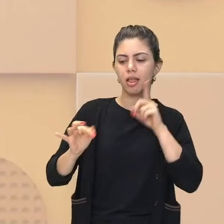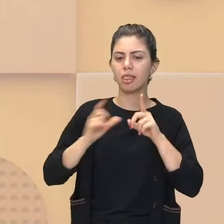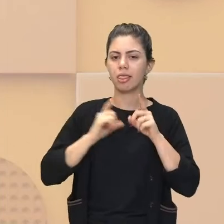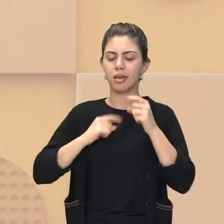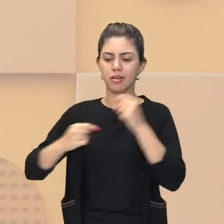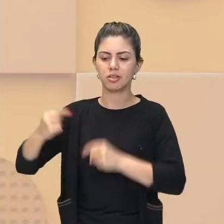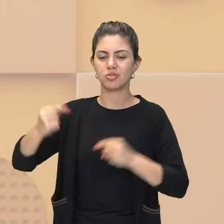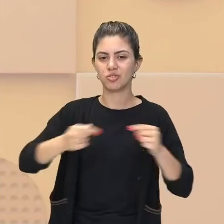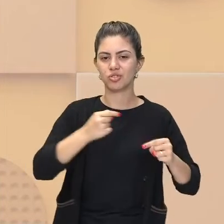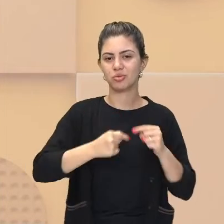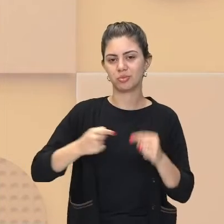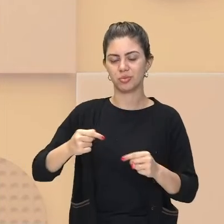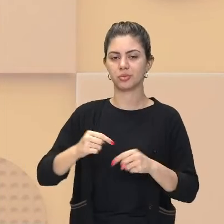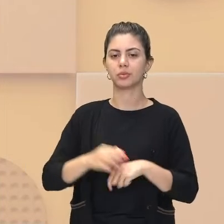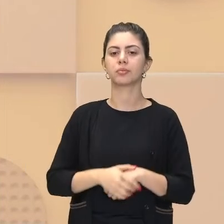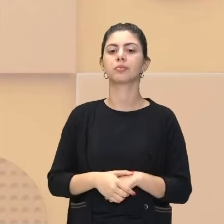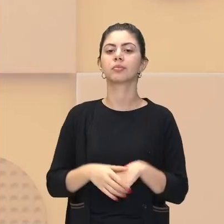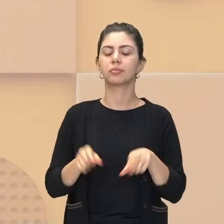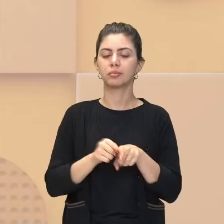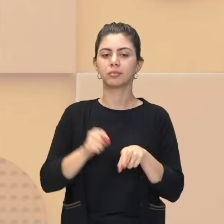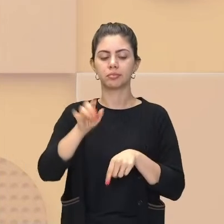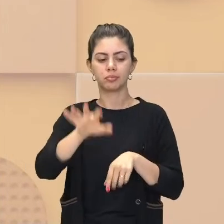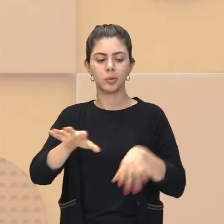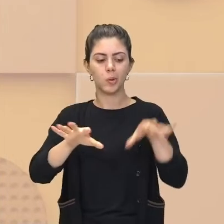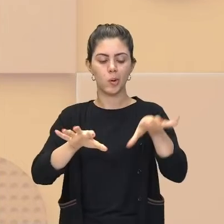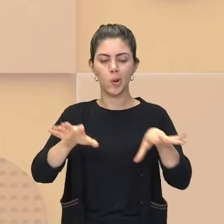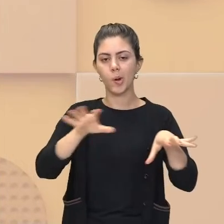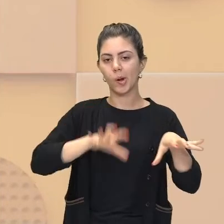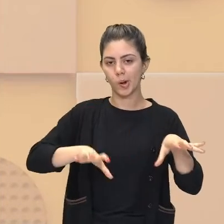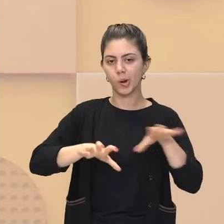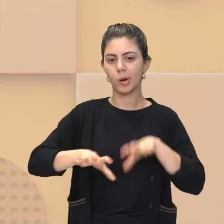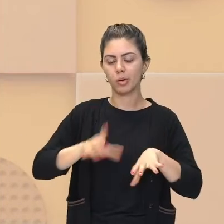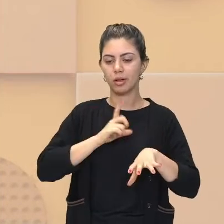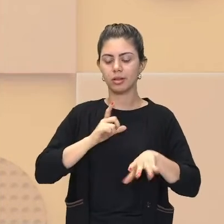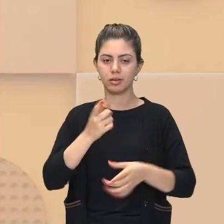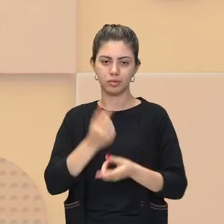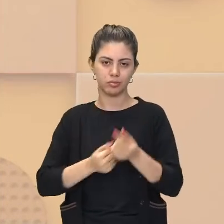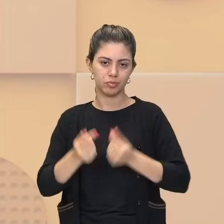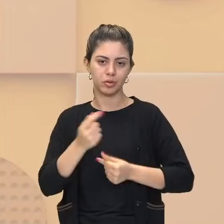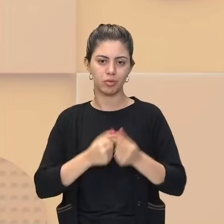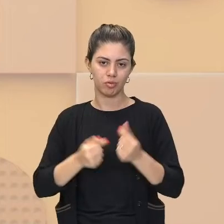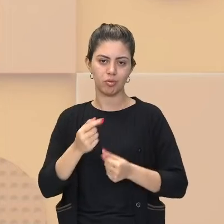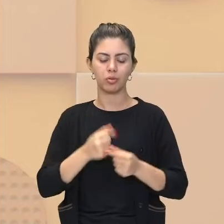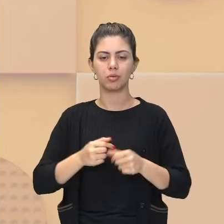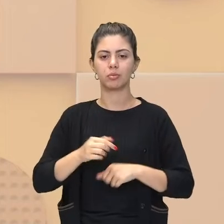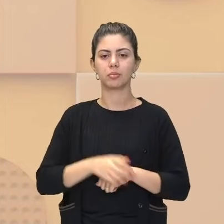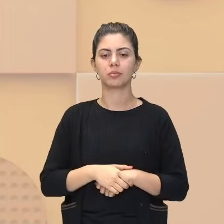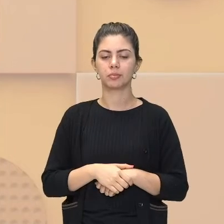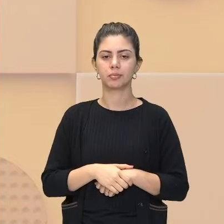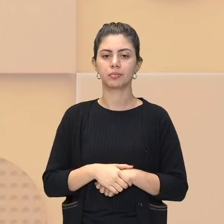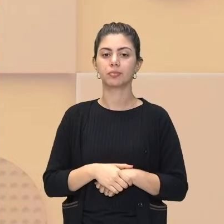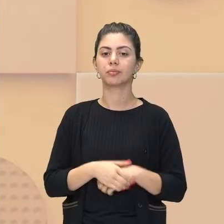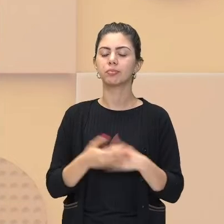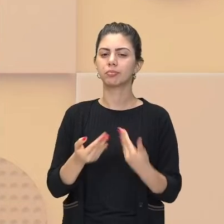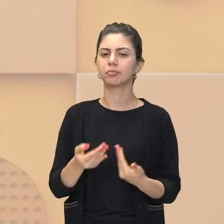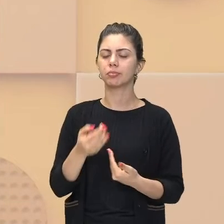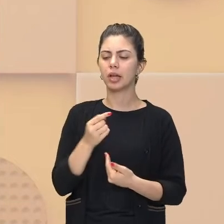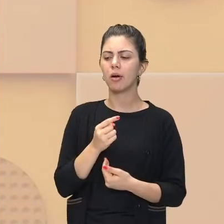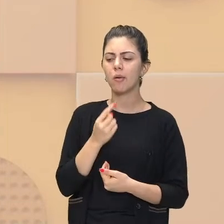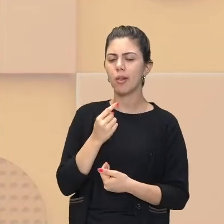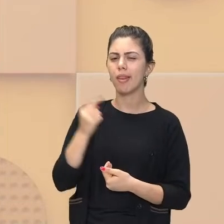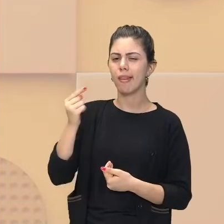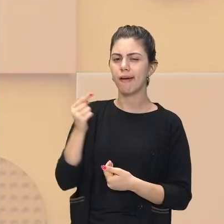trono francês e algumas regiões economicamente rentáveis para ambos os países. Então,